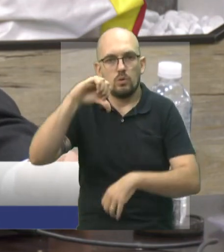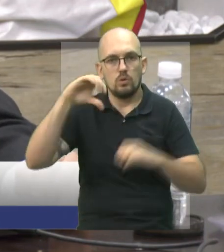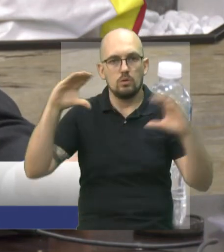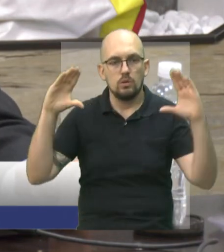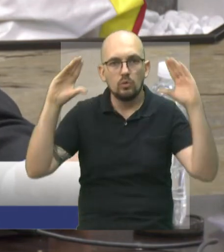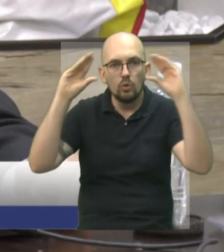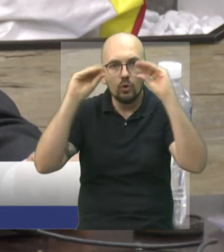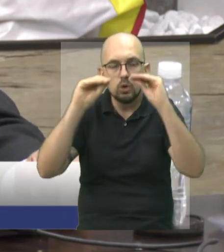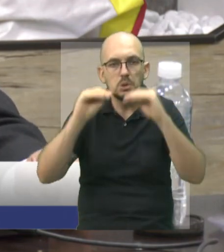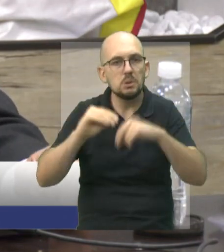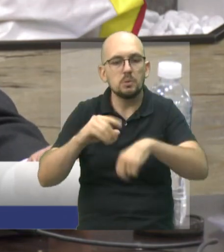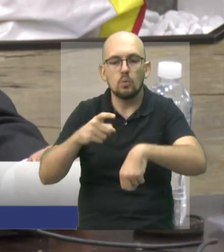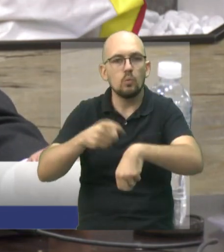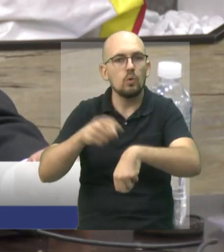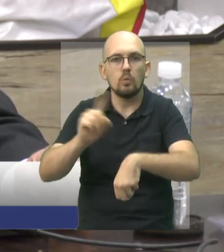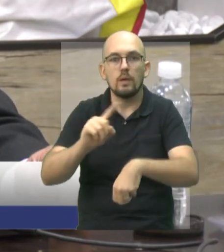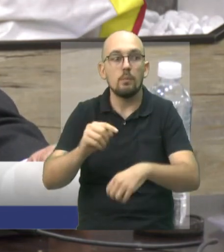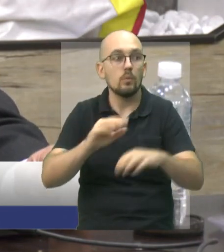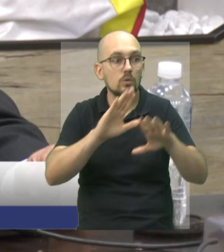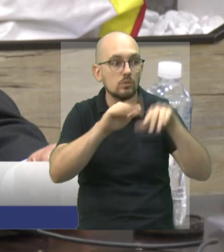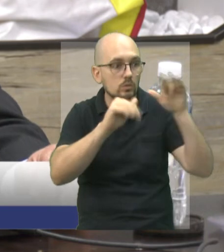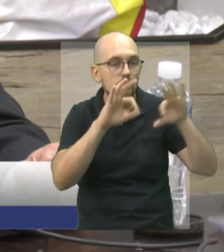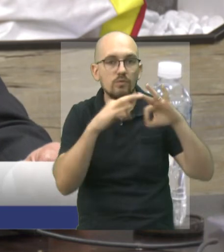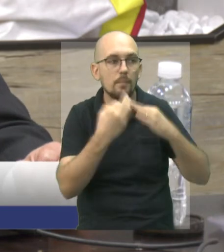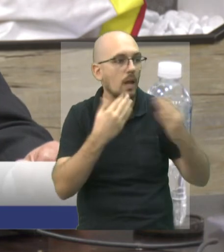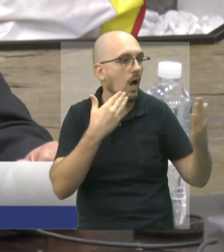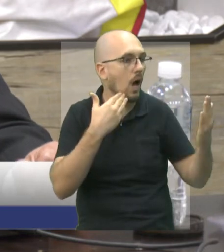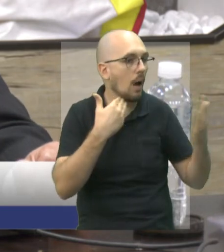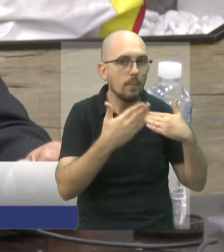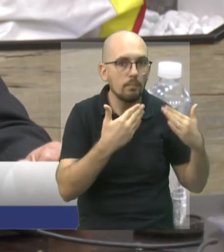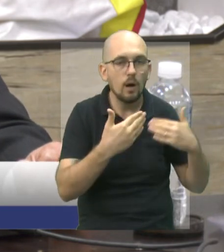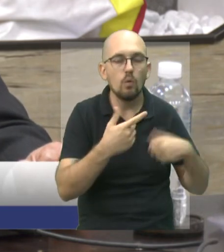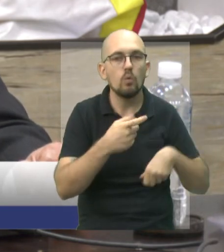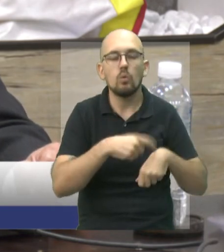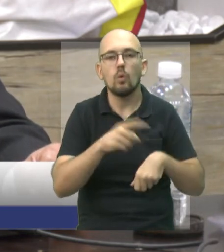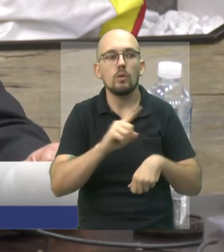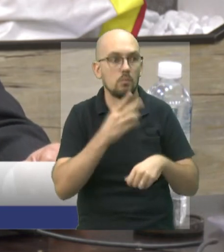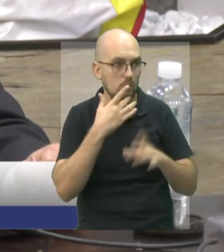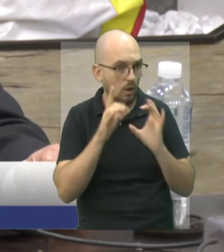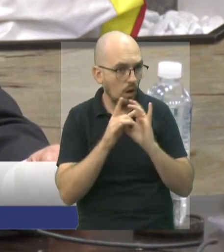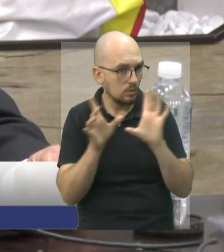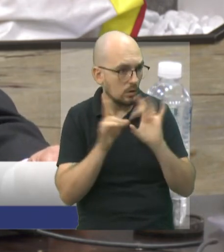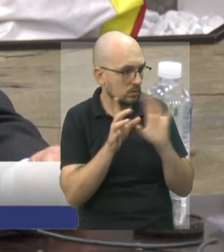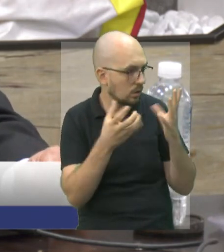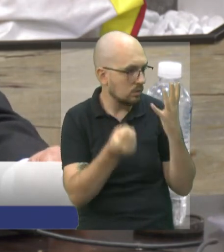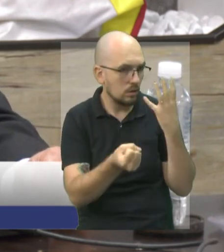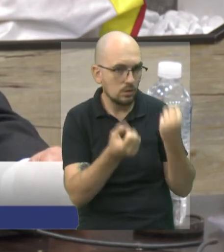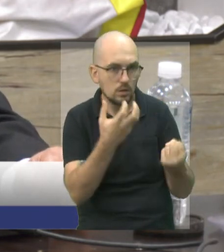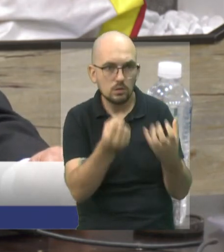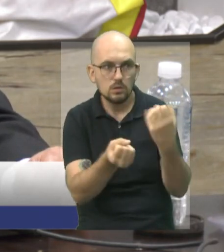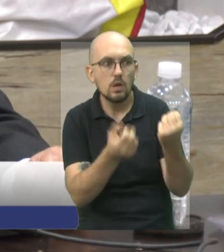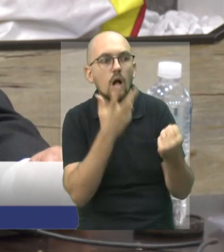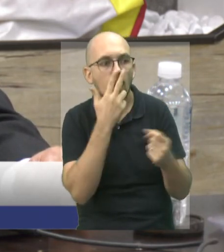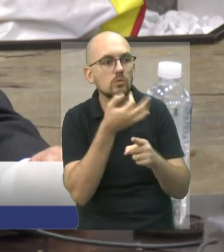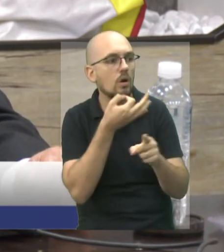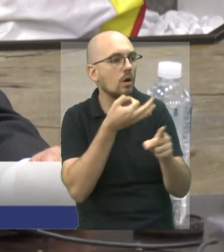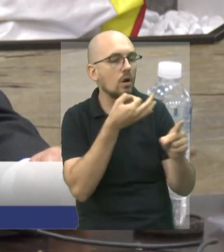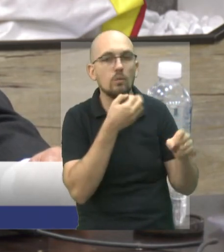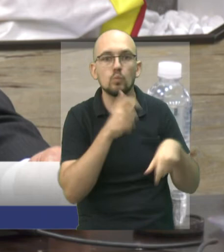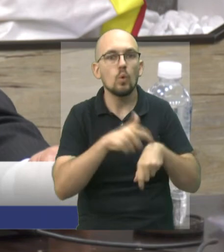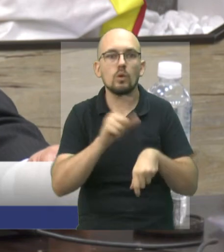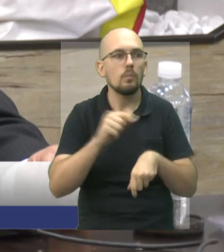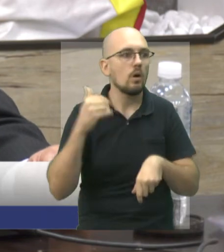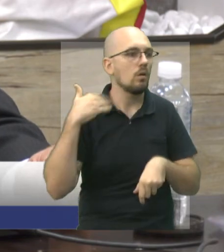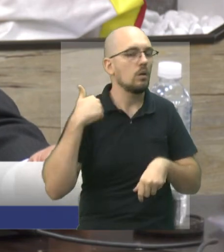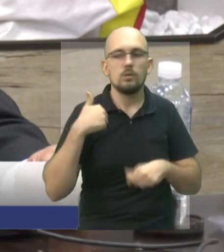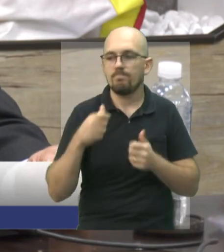não deu tempo nem de eu reunir a minha família para pedir a permissão para eles, se eles aceitavam aquele desafio, e na mesma hora eu